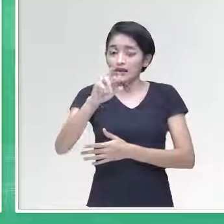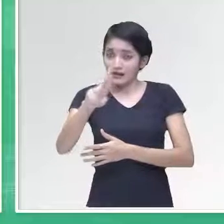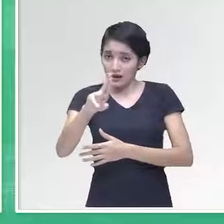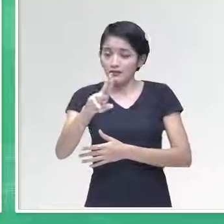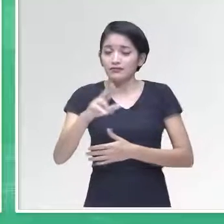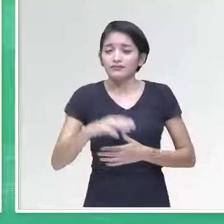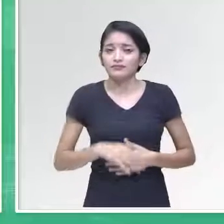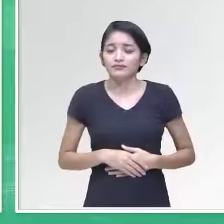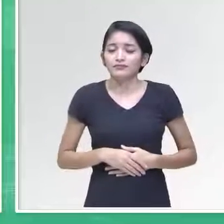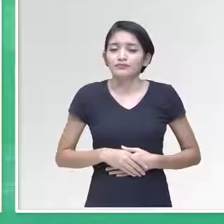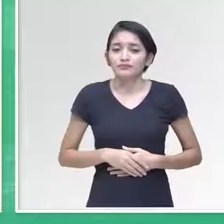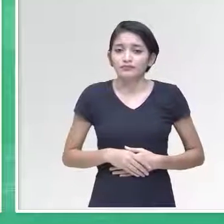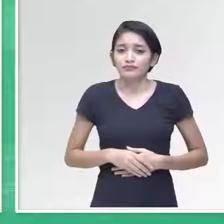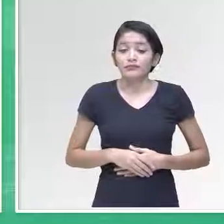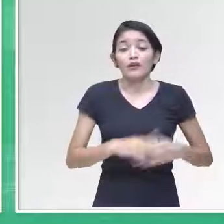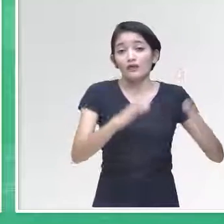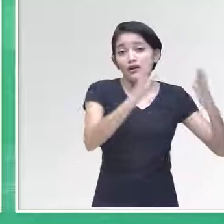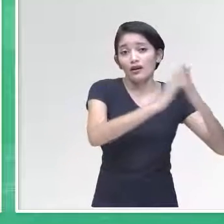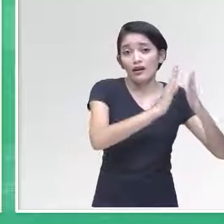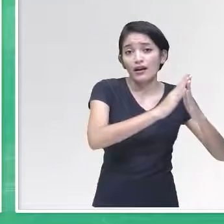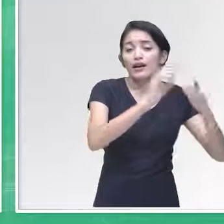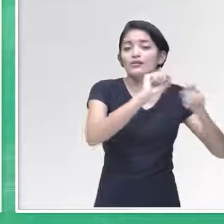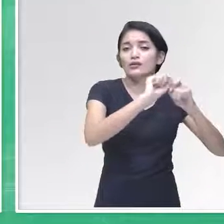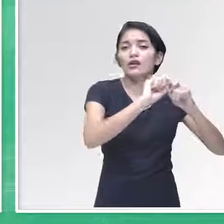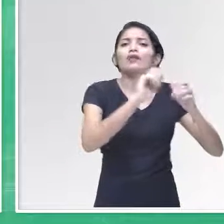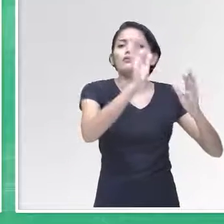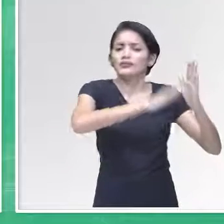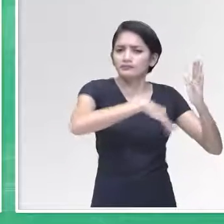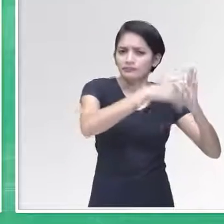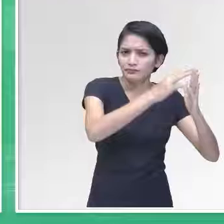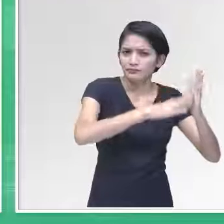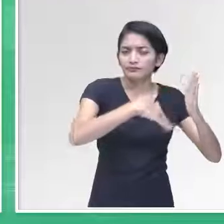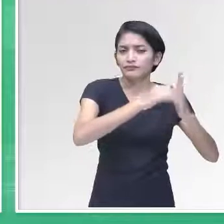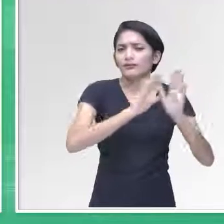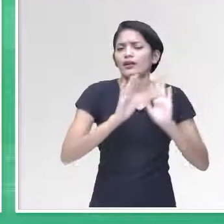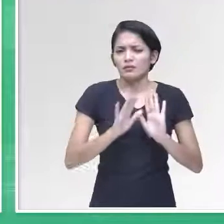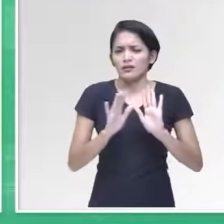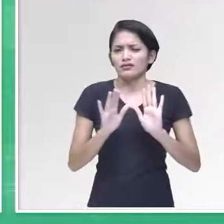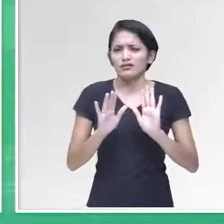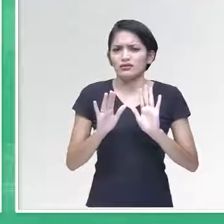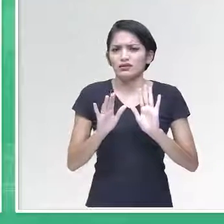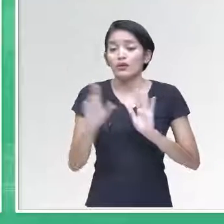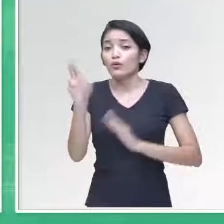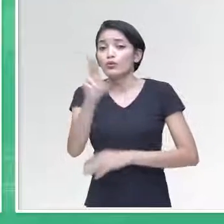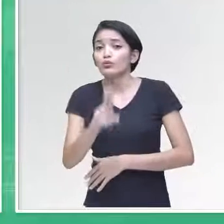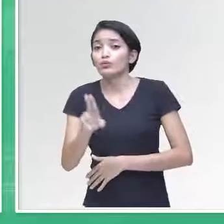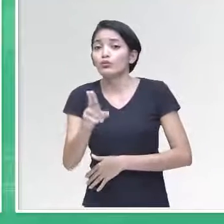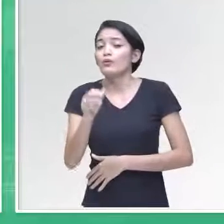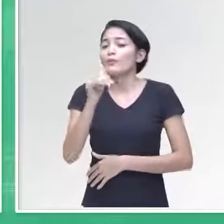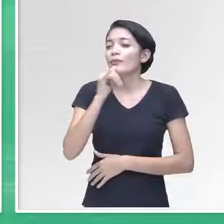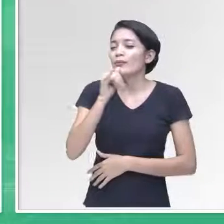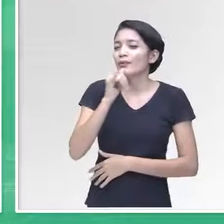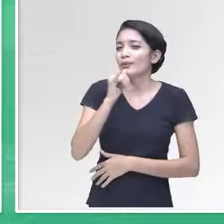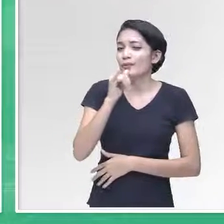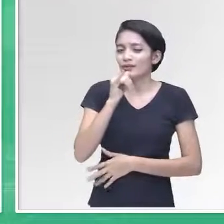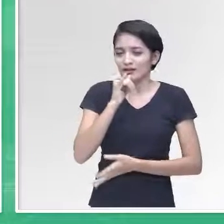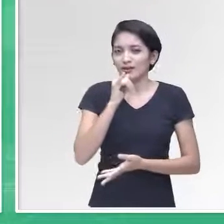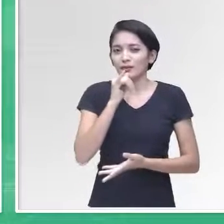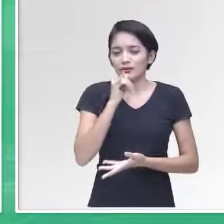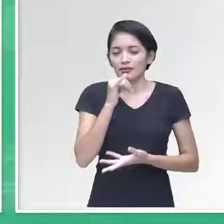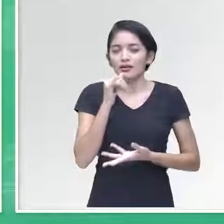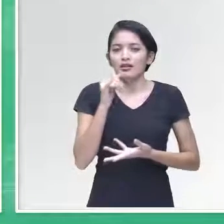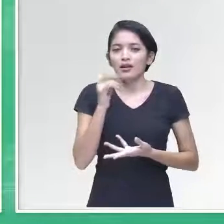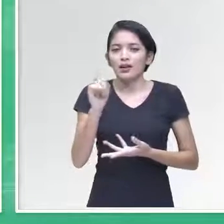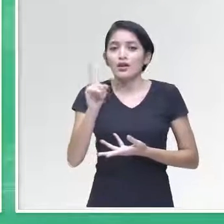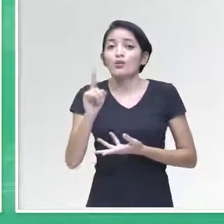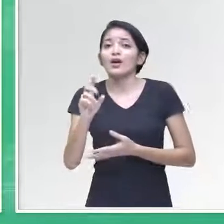ação e a casa foi pintada, tá? Mas eu utilizei esse exemplo como não